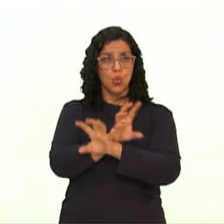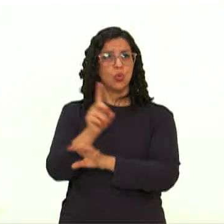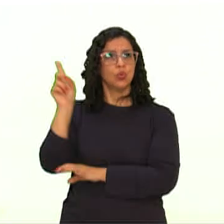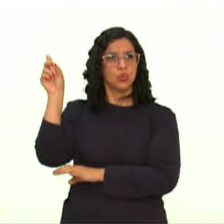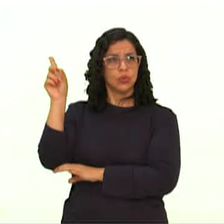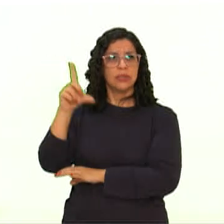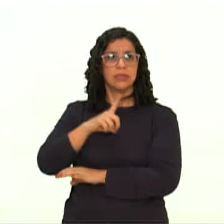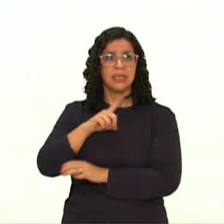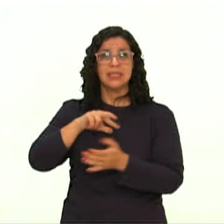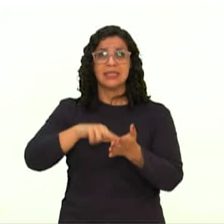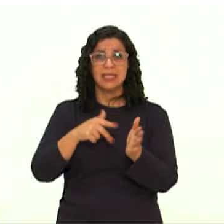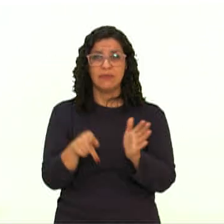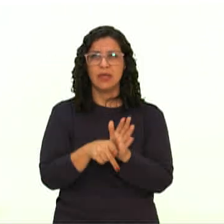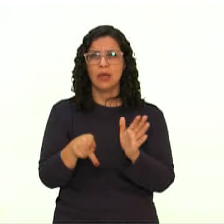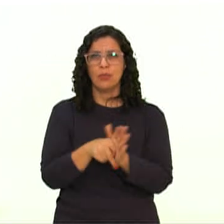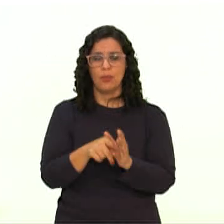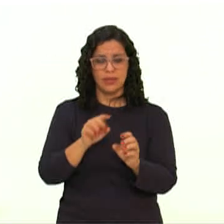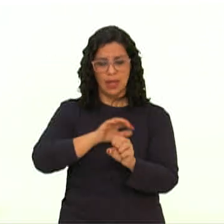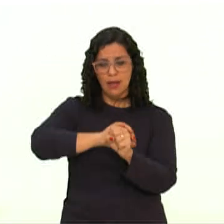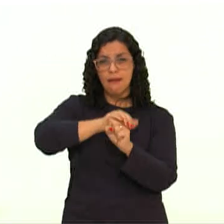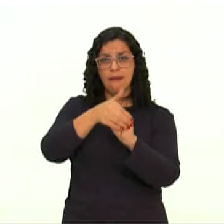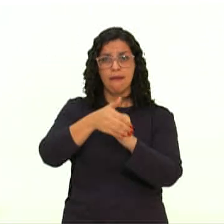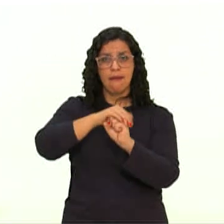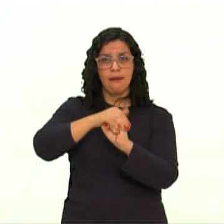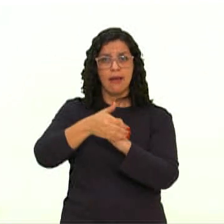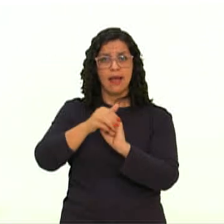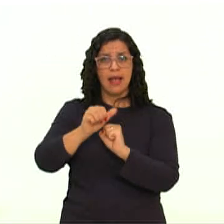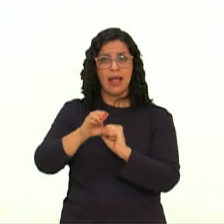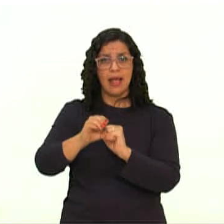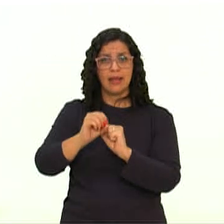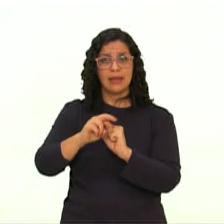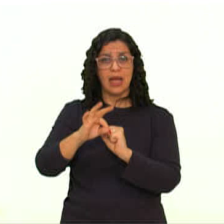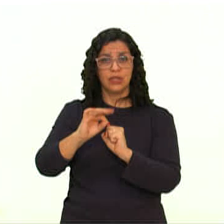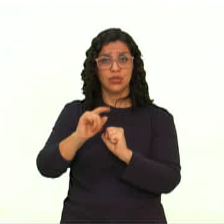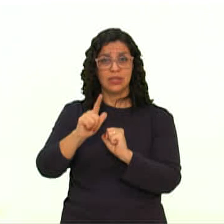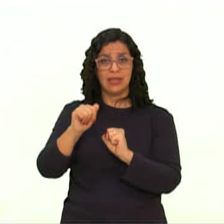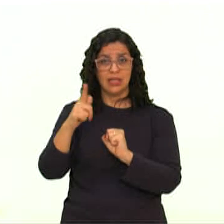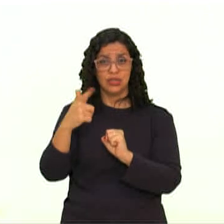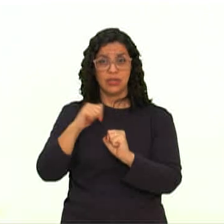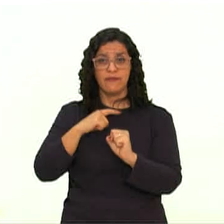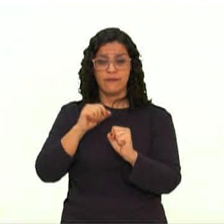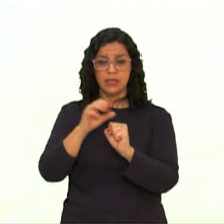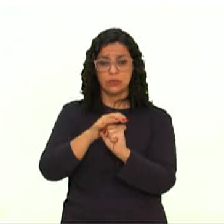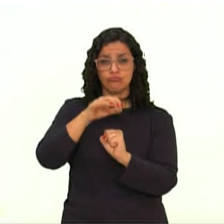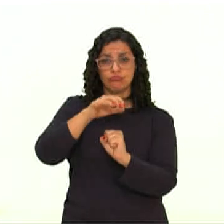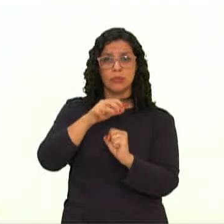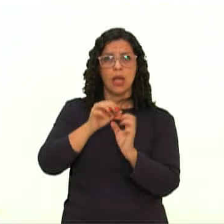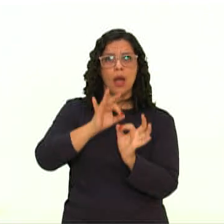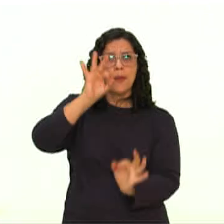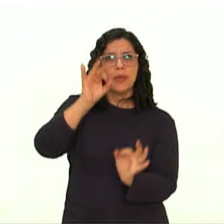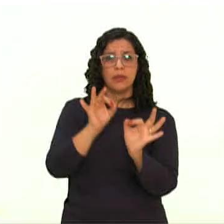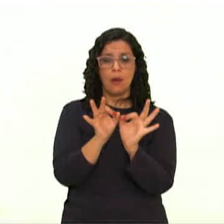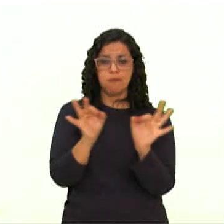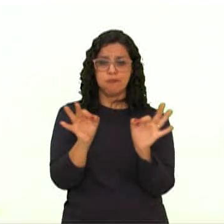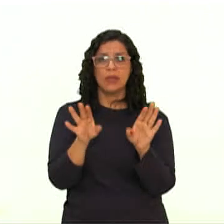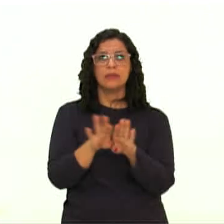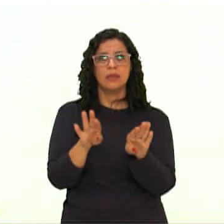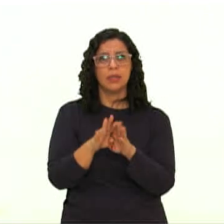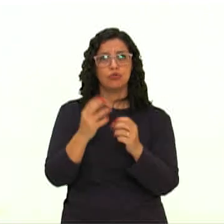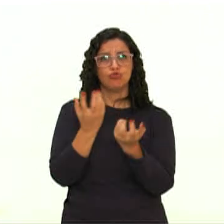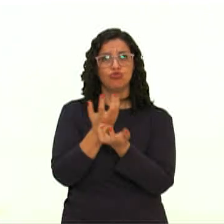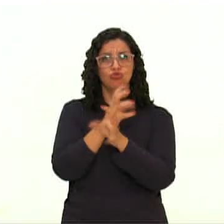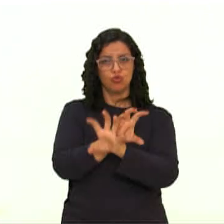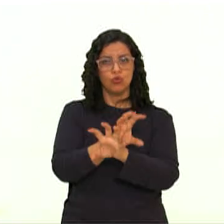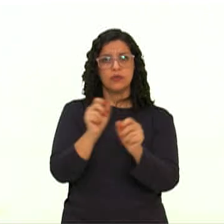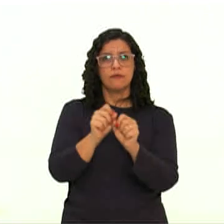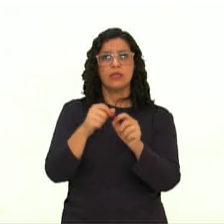ali. É a cartilagem epifisária responsável pelo crescimento longitudinal e diametral, né, lateral do osso. Então é mais